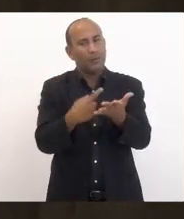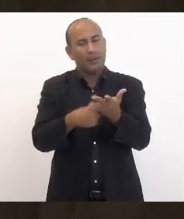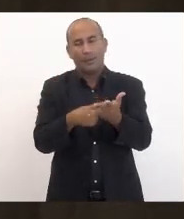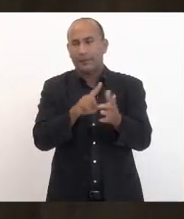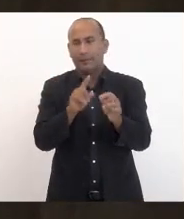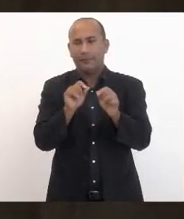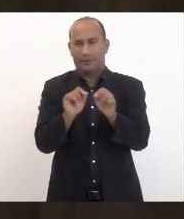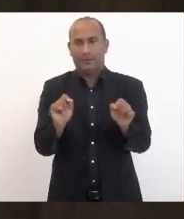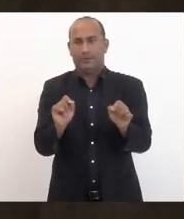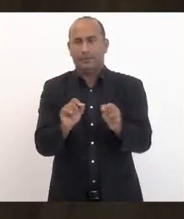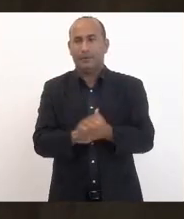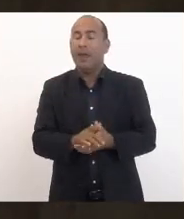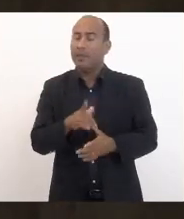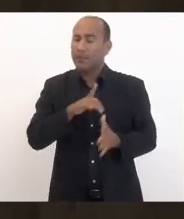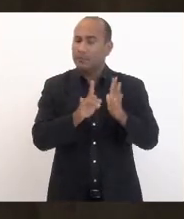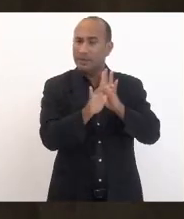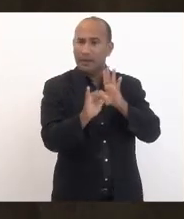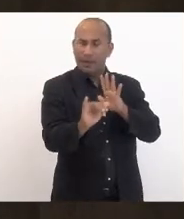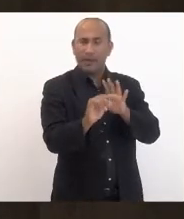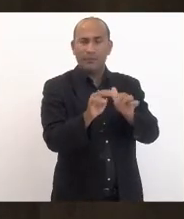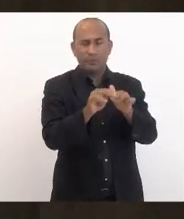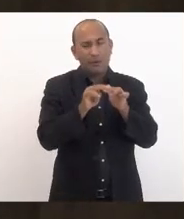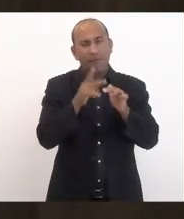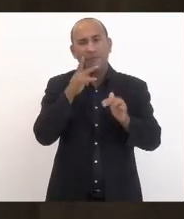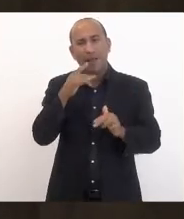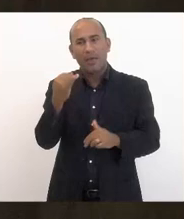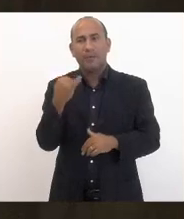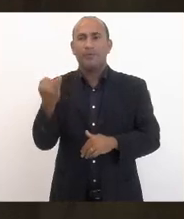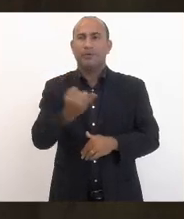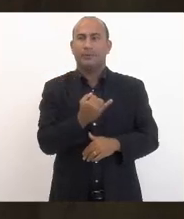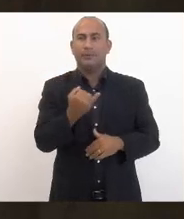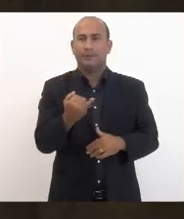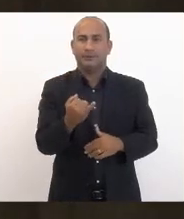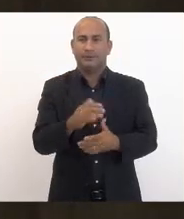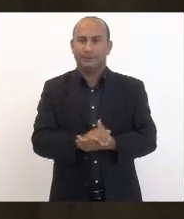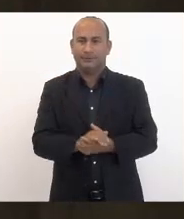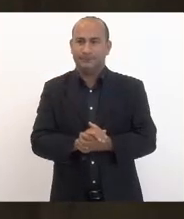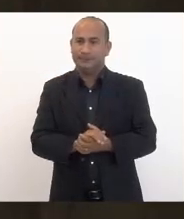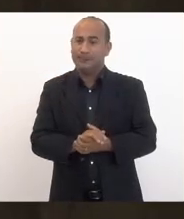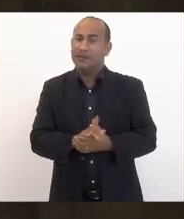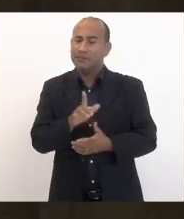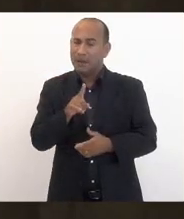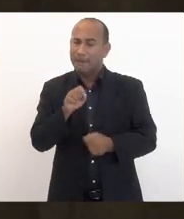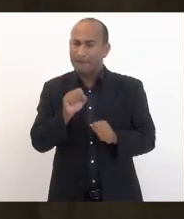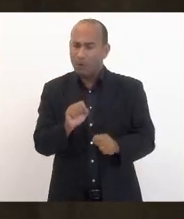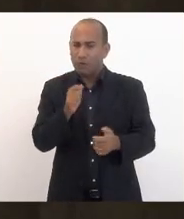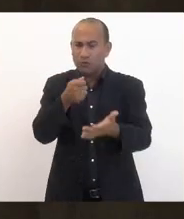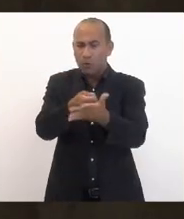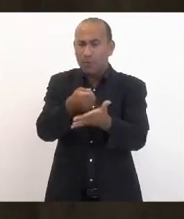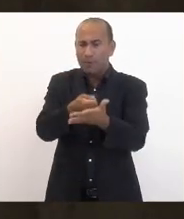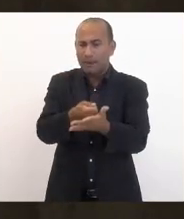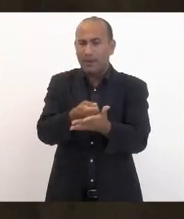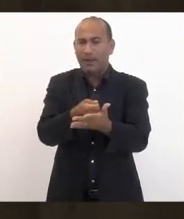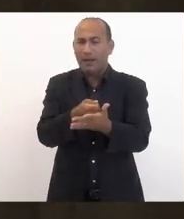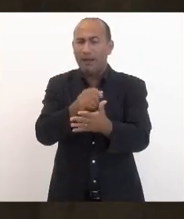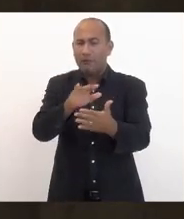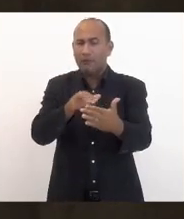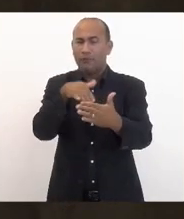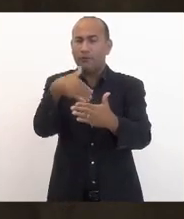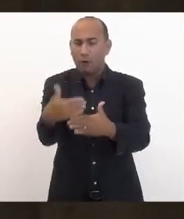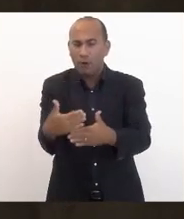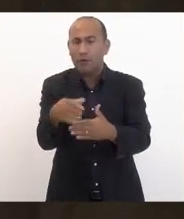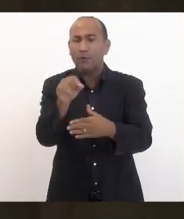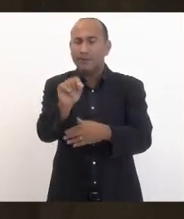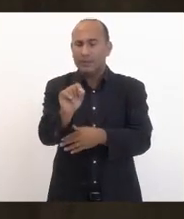uma lei, Marta Rocha, sempre é importante, que é um balizamento. Então você já pode cobrar fora das paixões, em cima